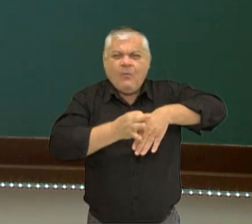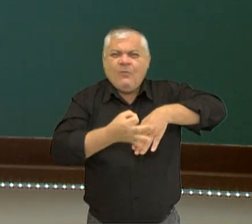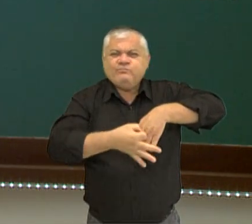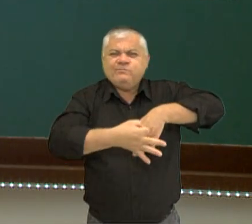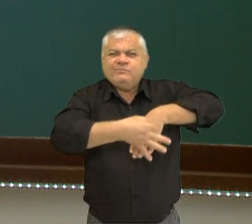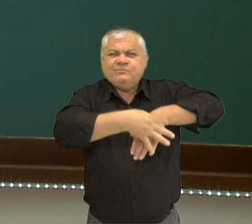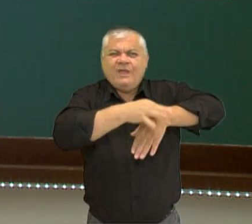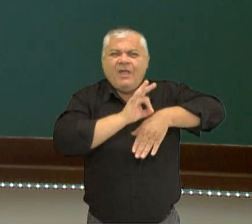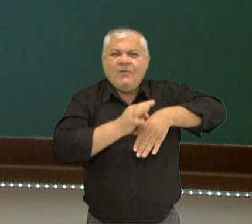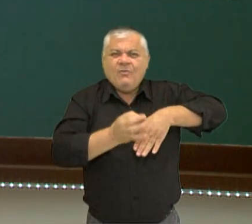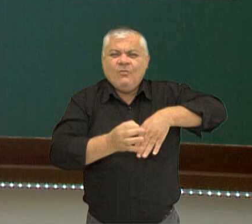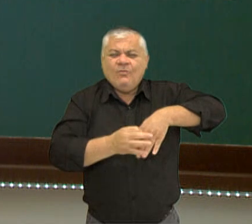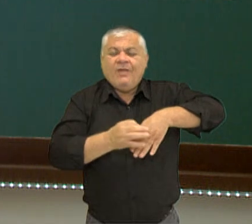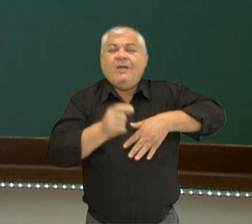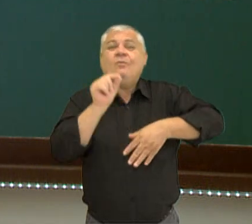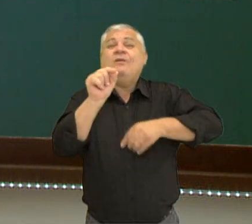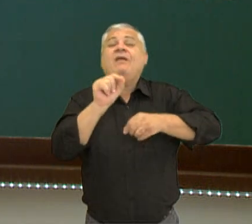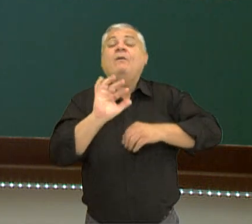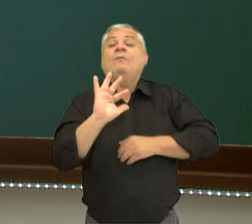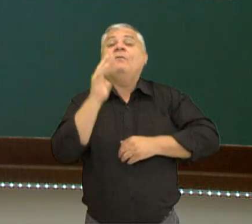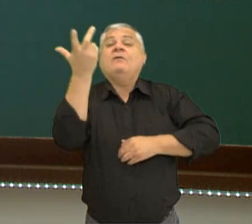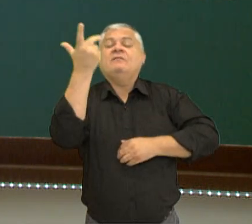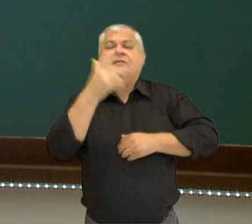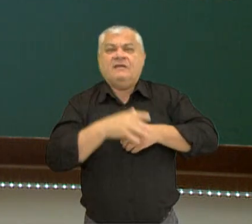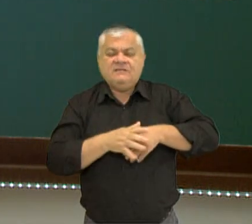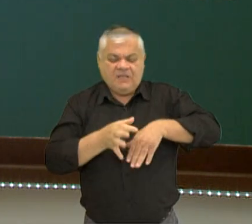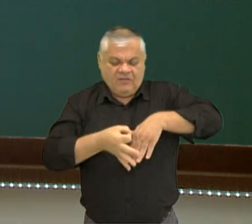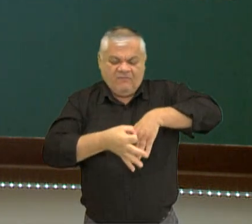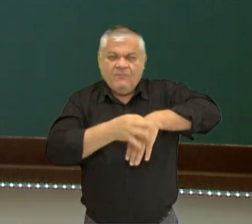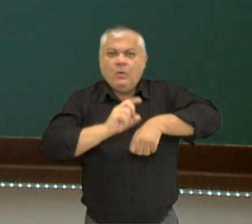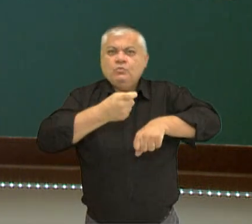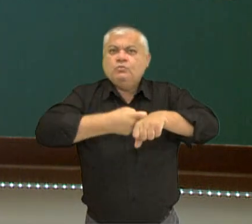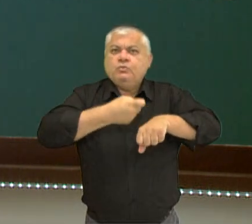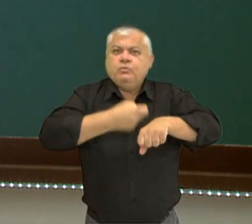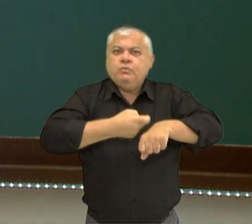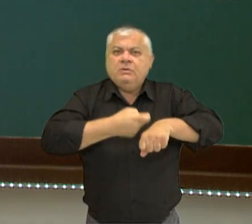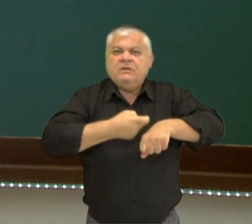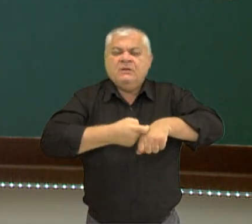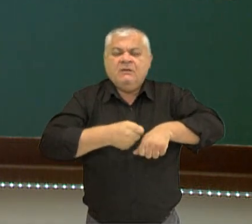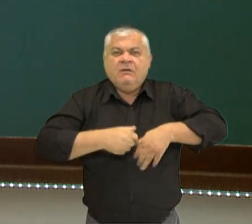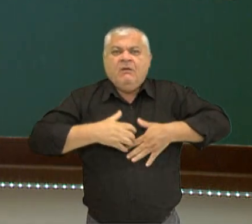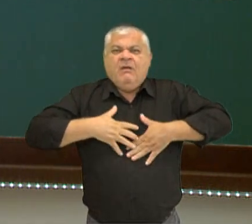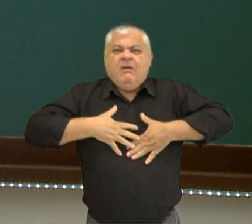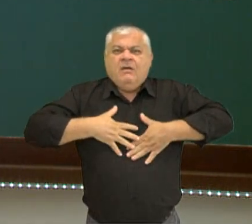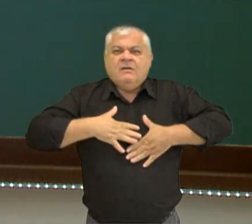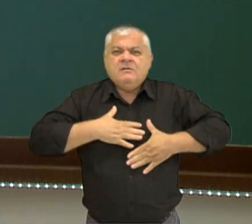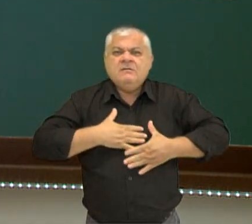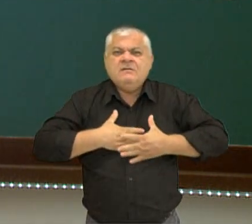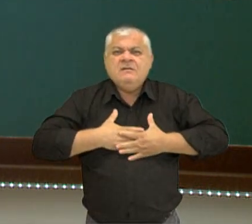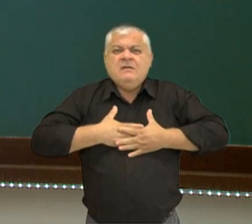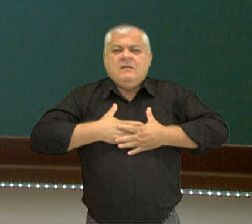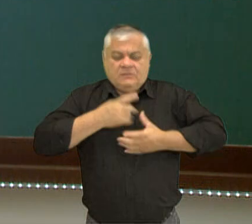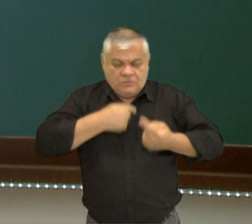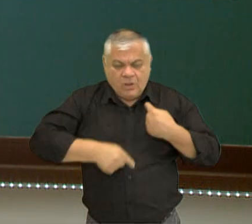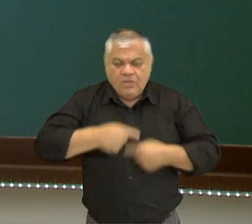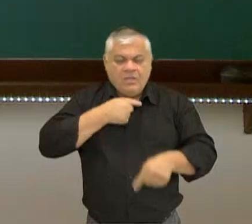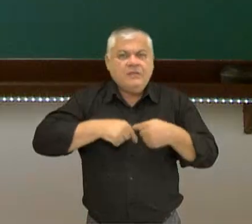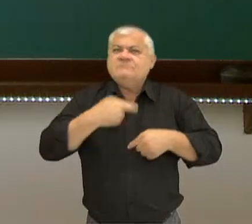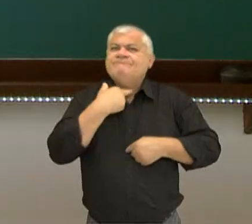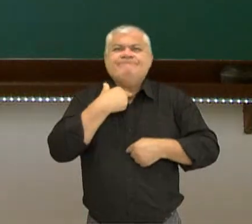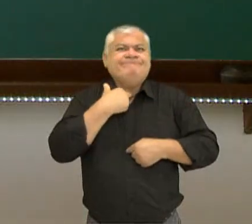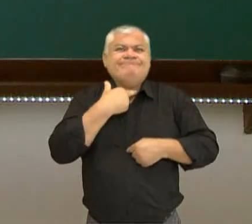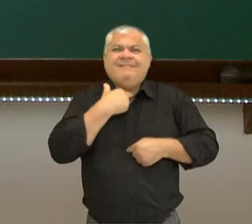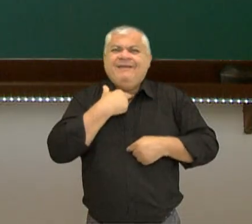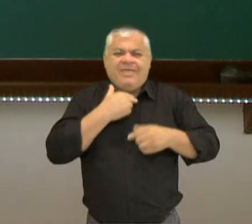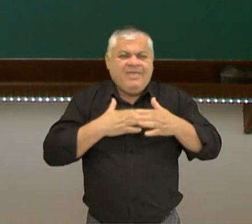lesões. Isso vai fazer com que esse tecido fibroso dificulte as trocas gasosas. Então essa